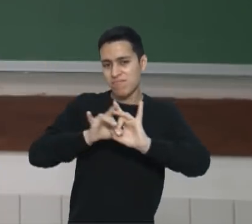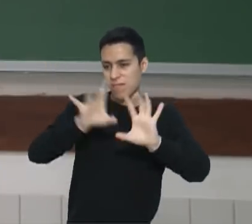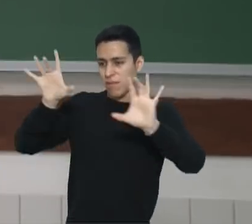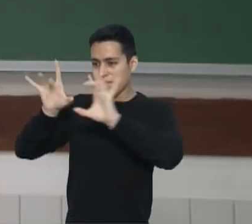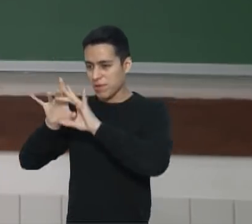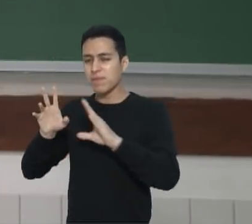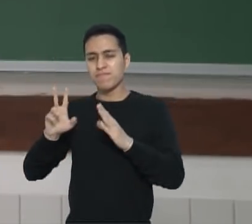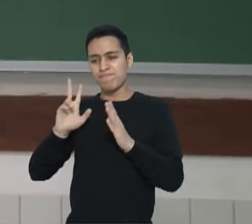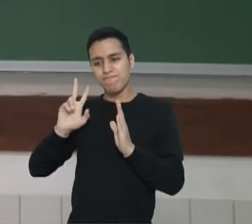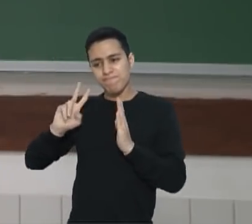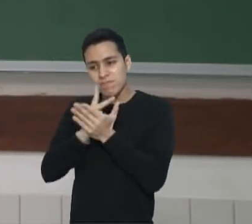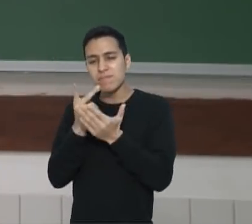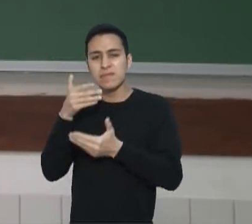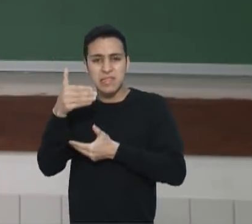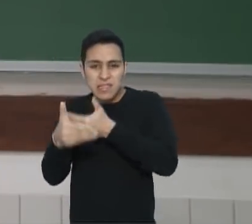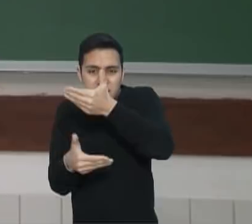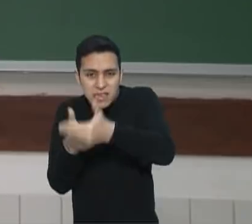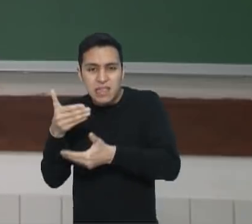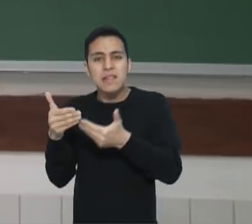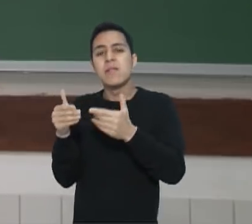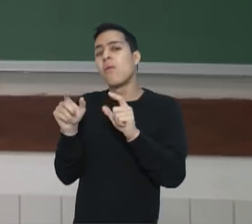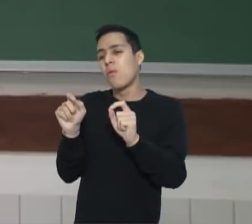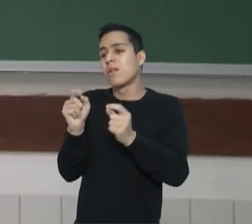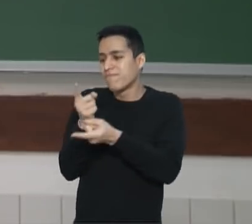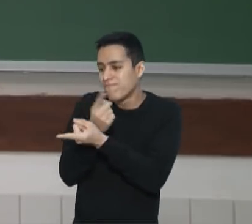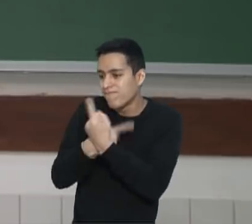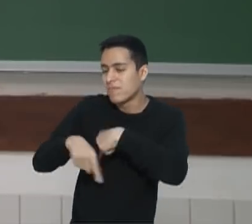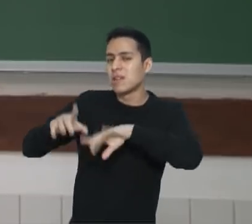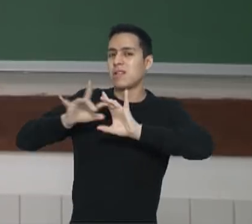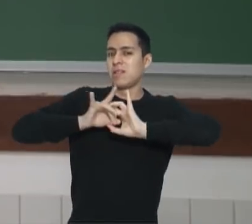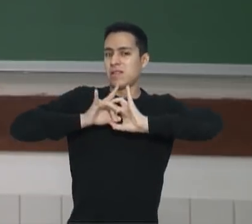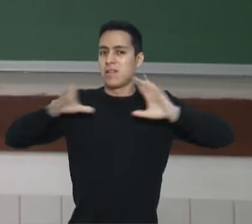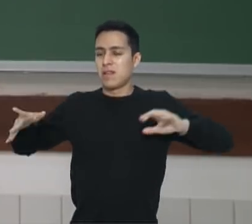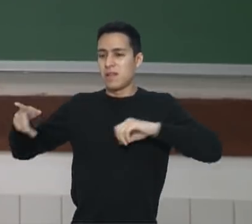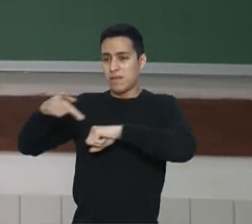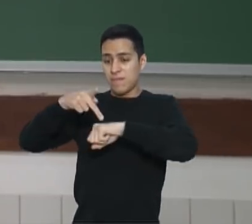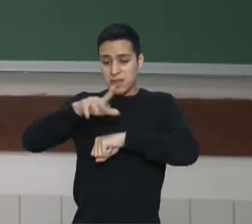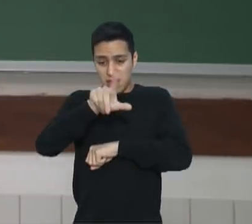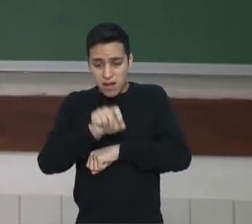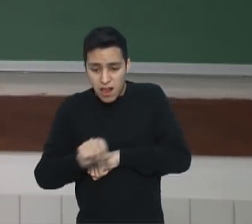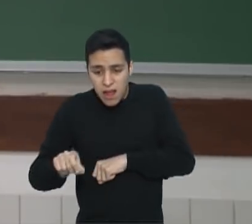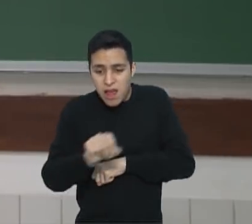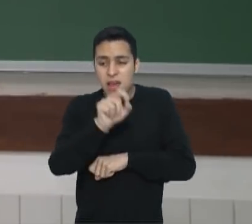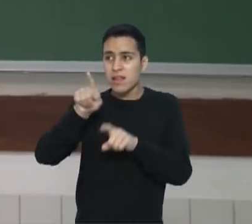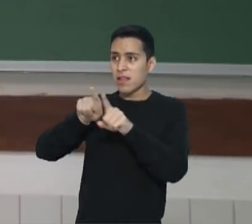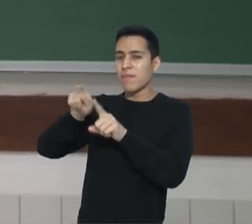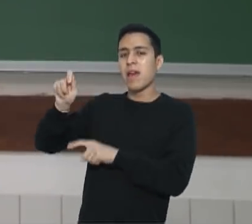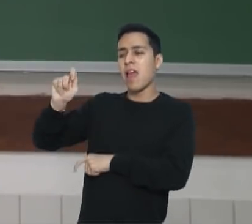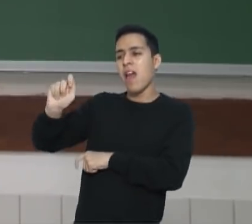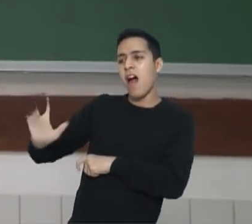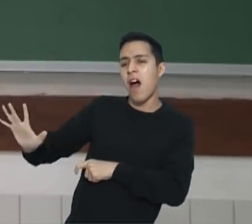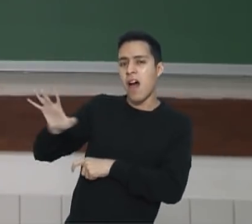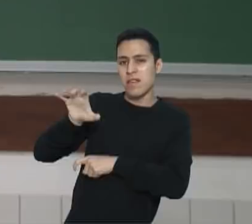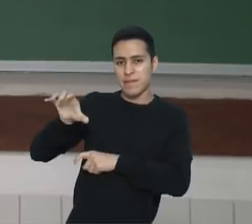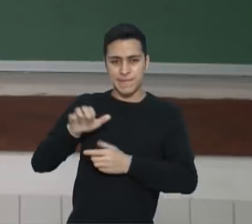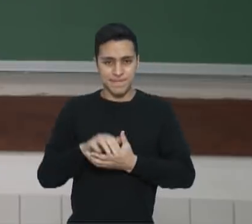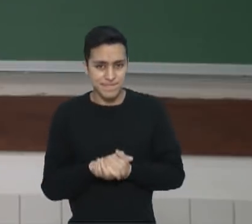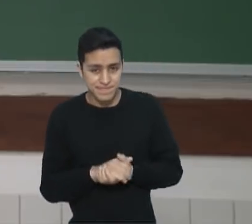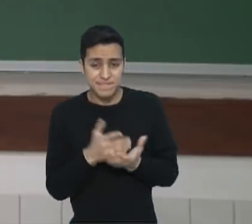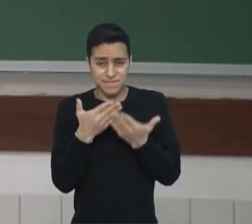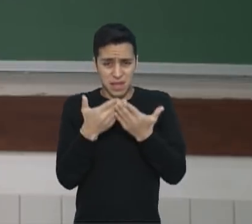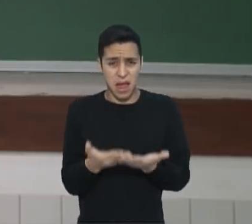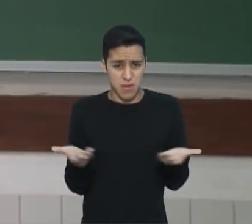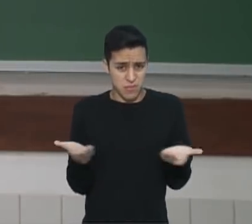eventos que vão desembocar na independência dos países africanos e asiáticos, ok? Para essa aula, nós